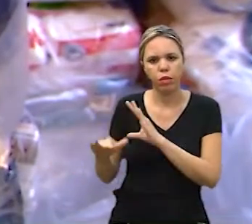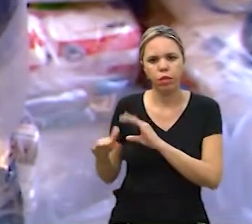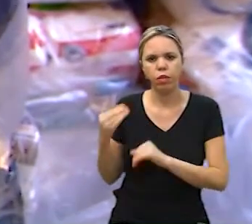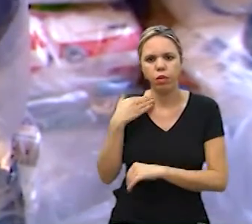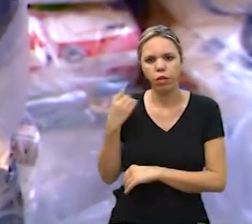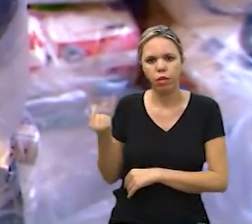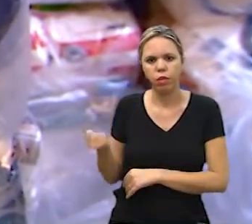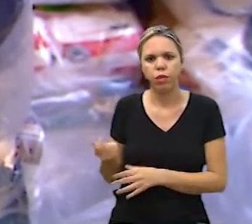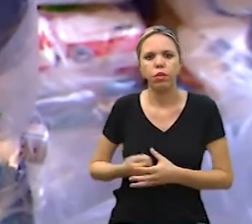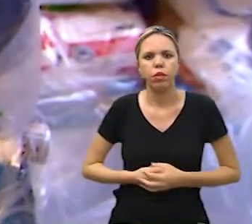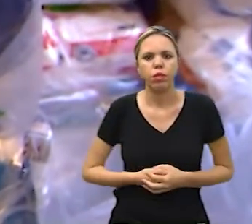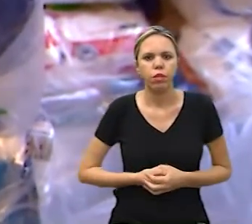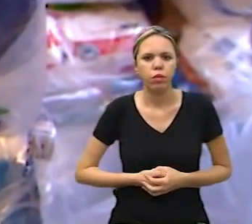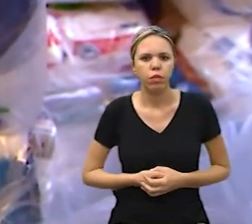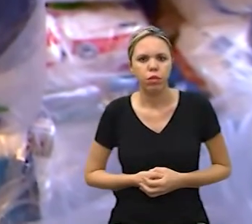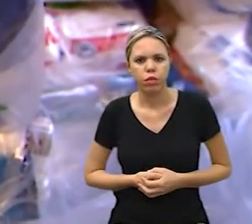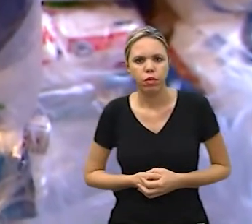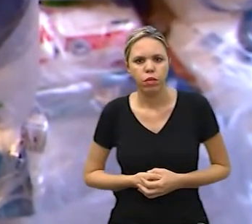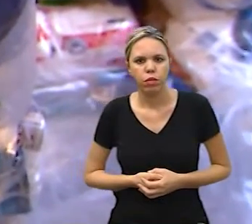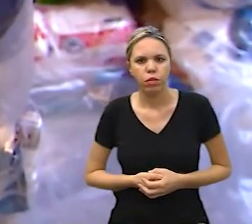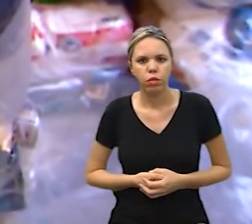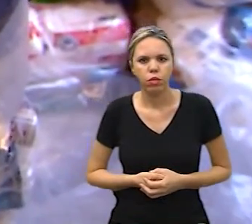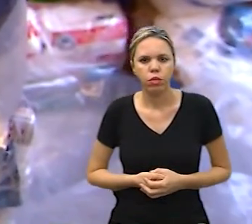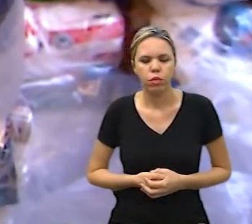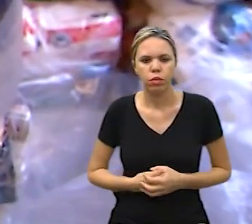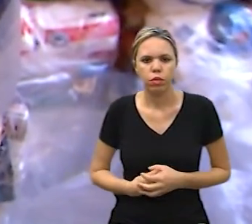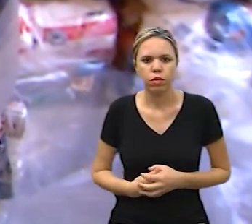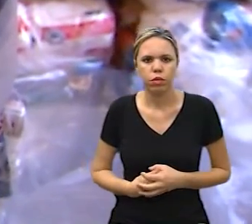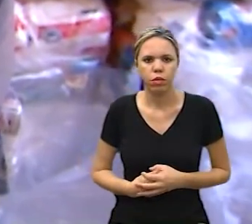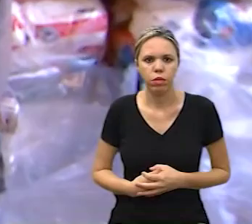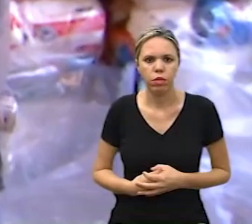73 96 07